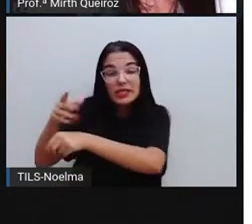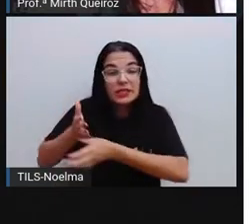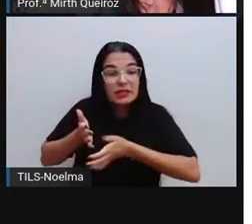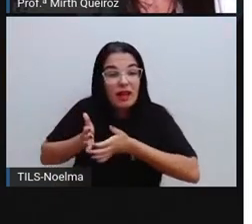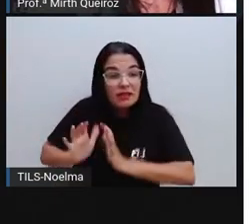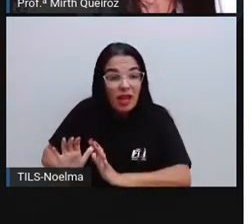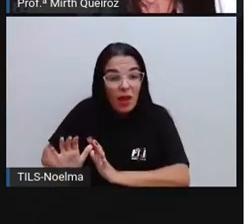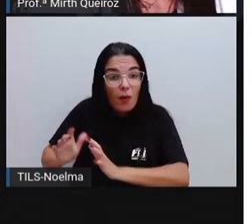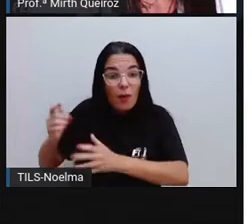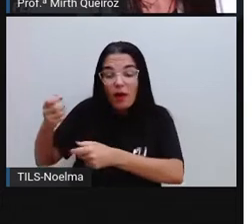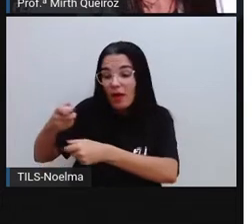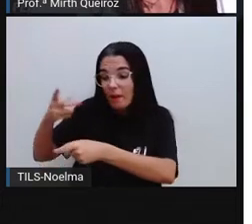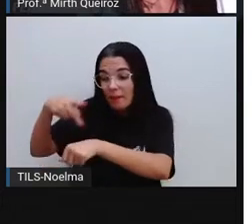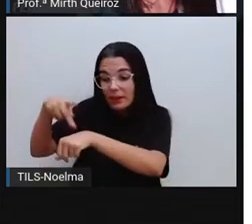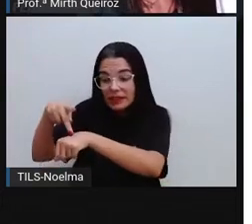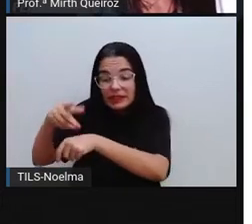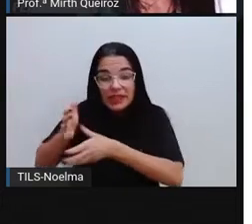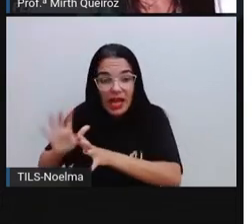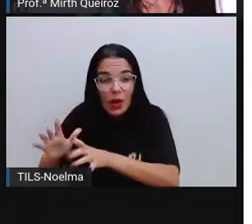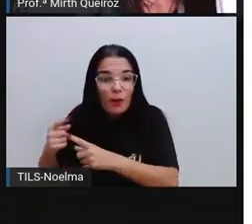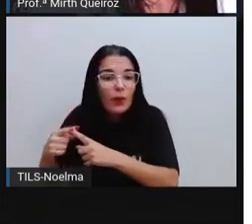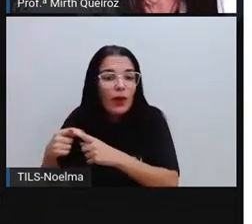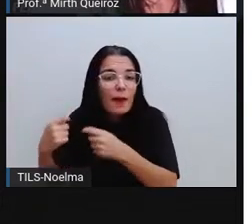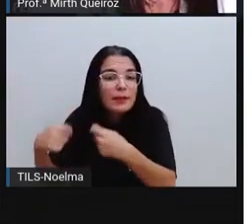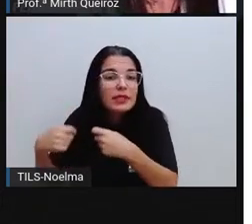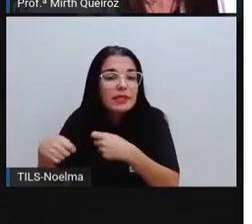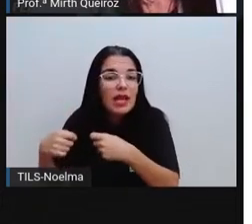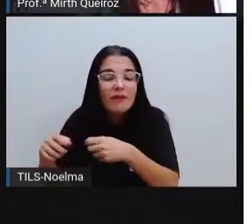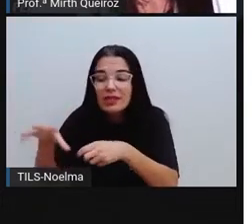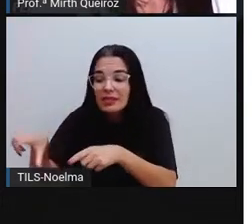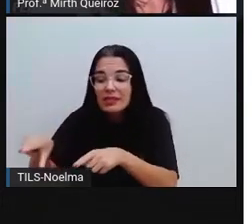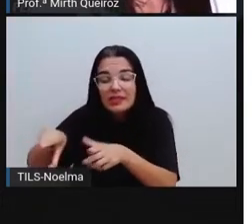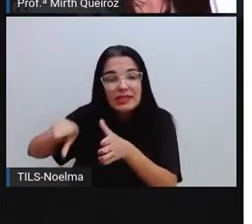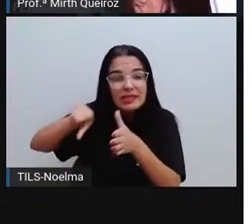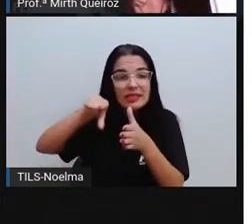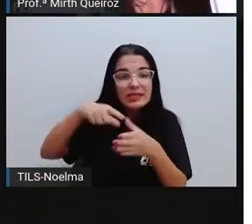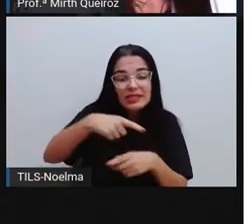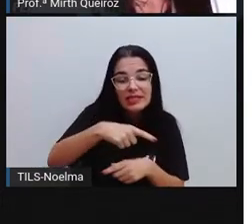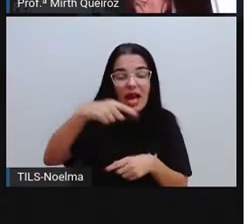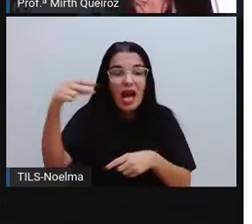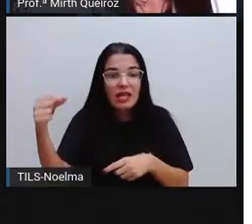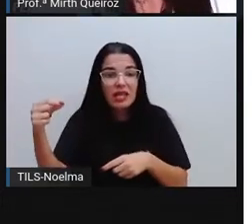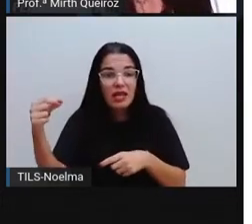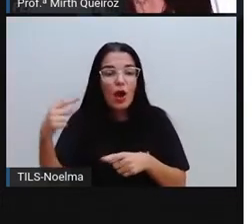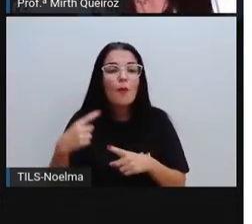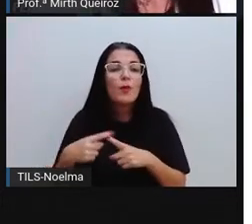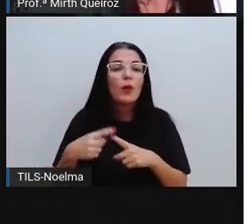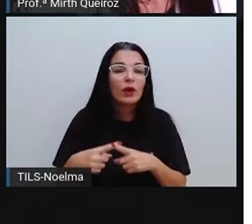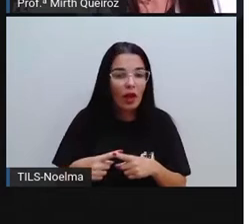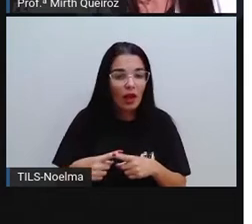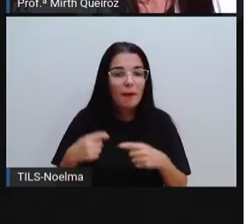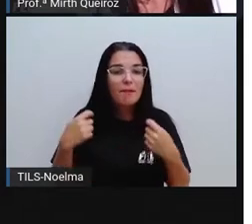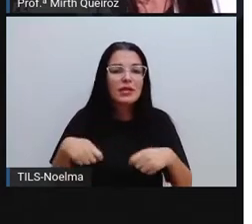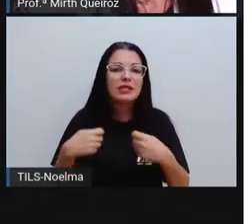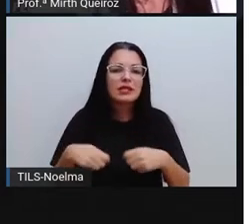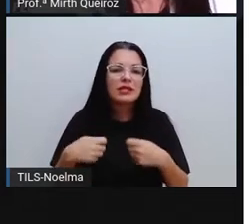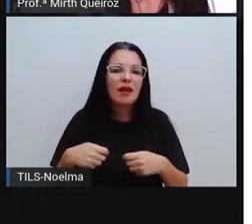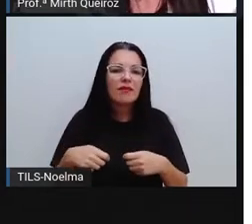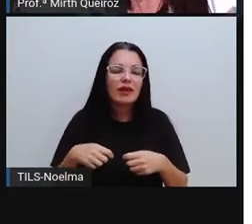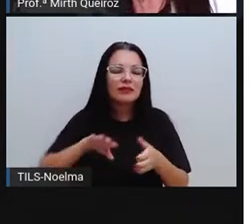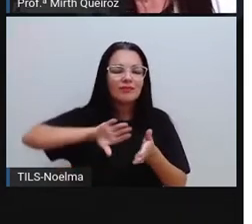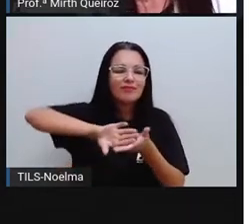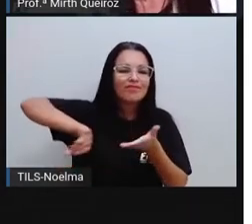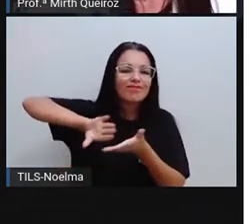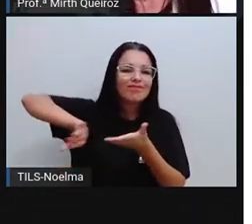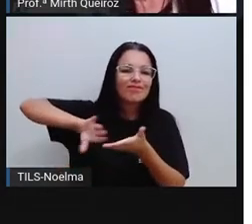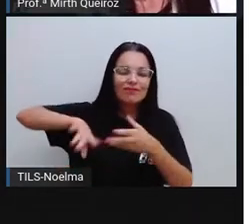tentar encontrar no Brasil uma forma de enriquecimento, né? Ali foi de forma espontânea. Hoje em dia, né, e